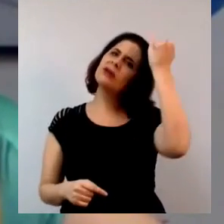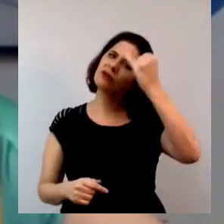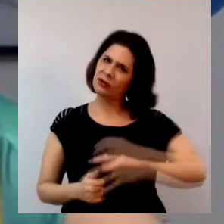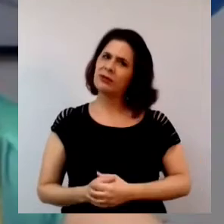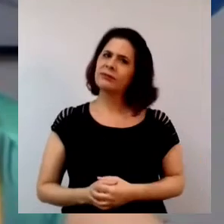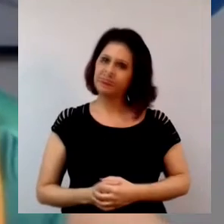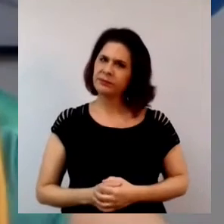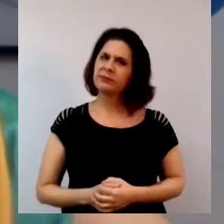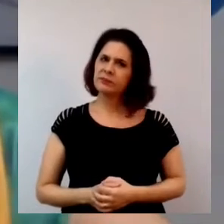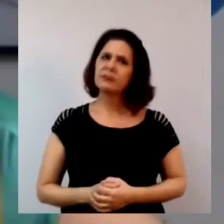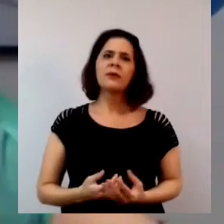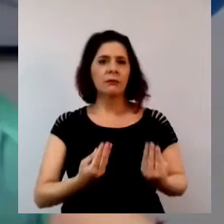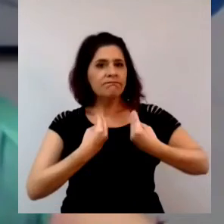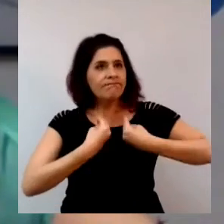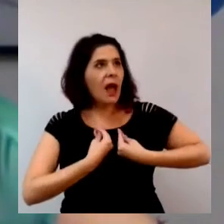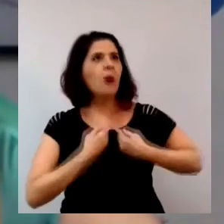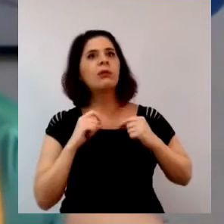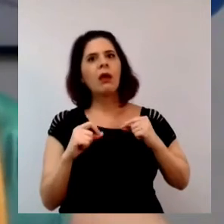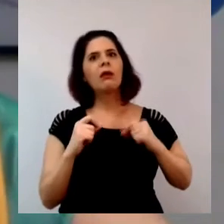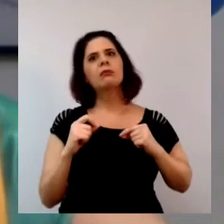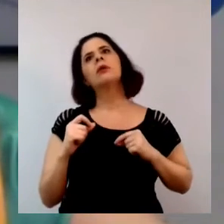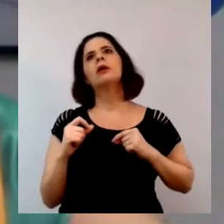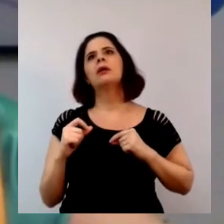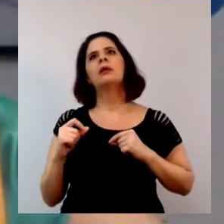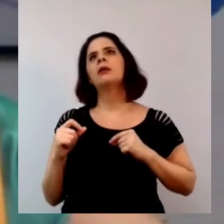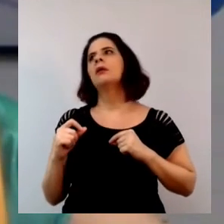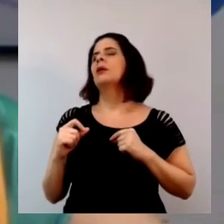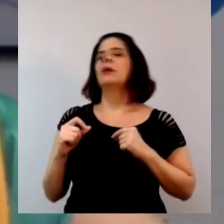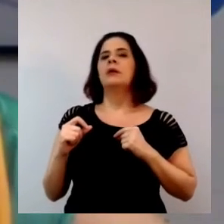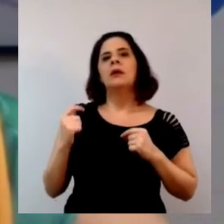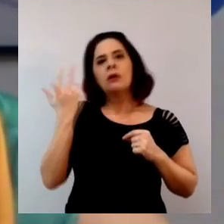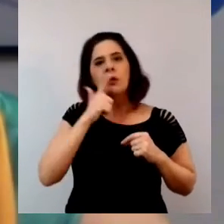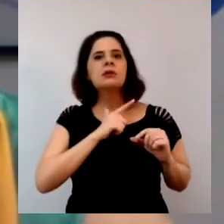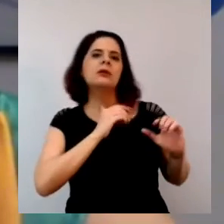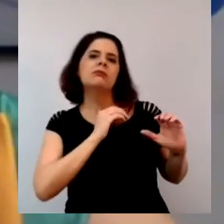mais alinhada com esses tempos que a gente está vivendo também.